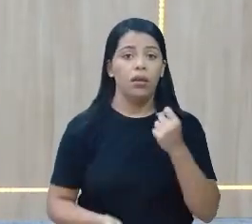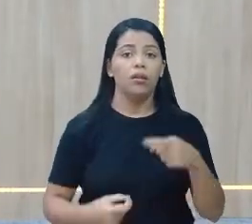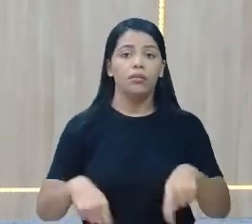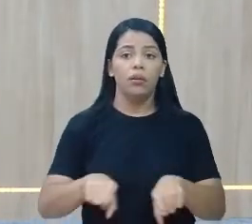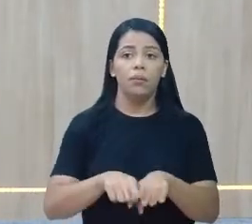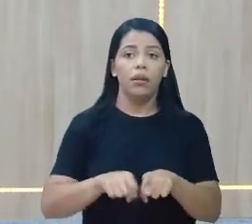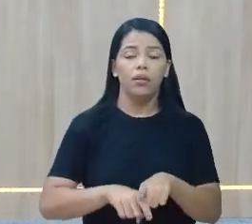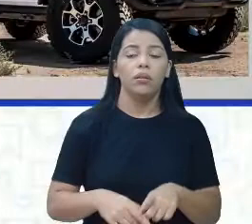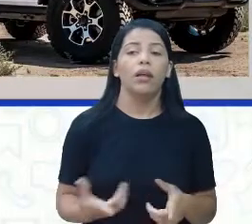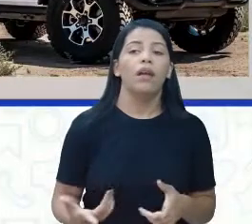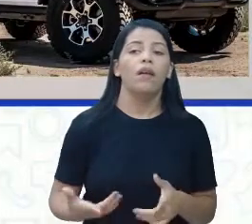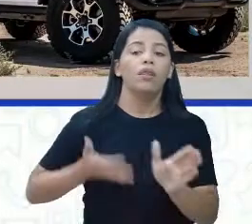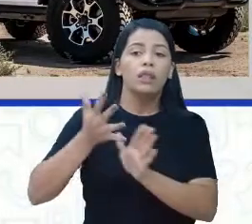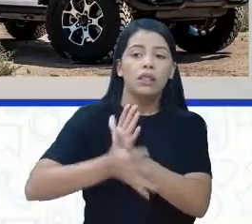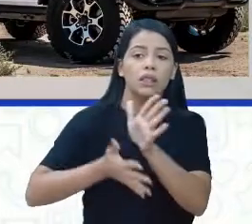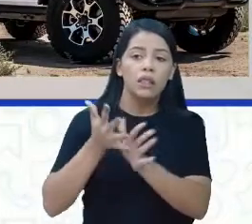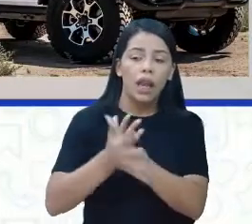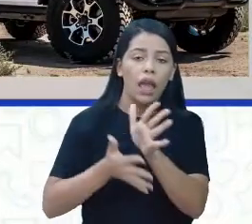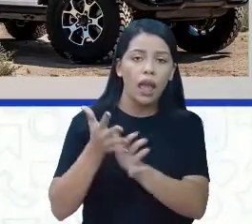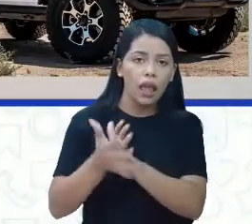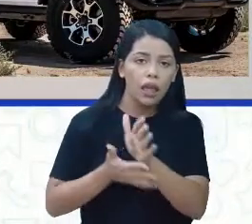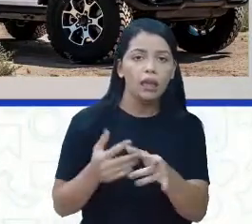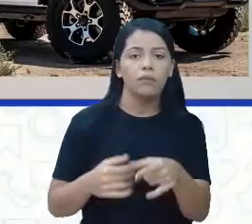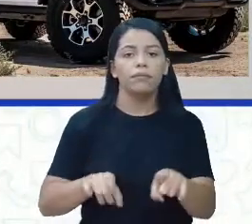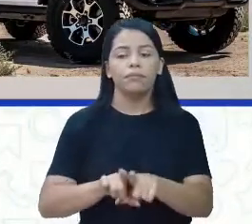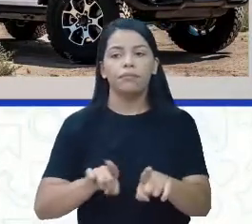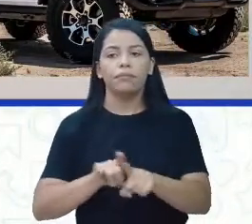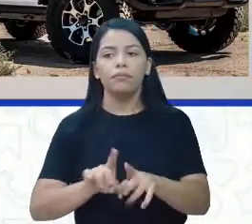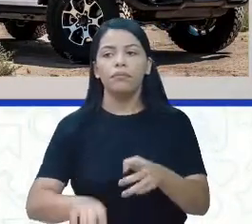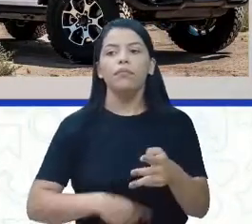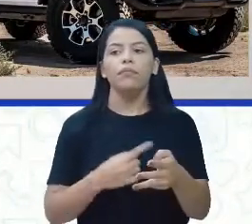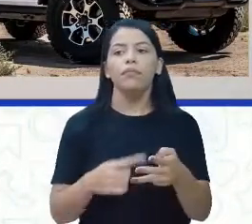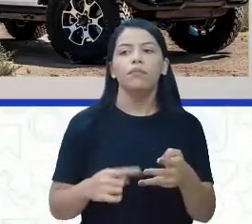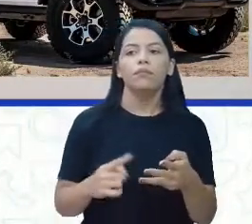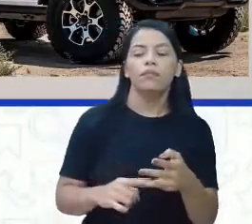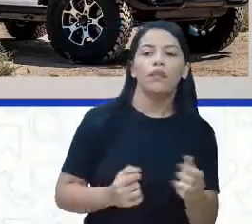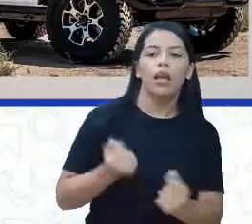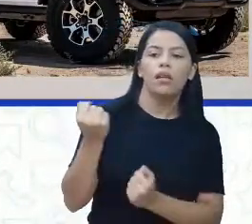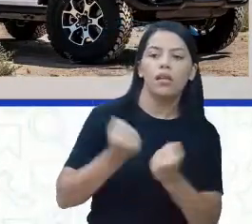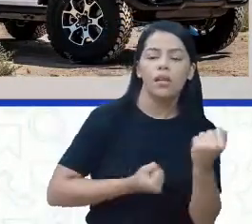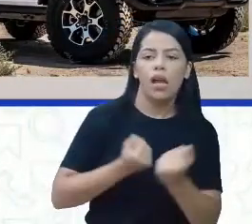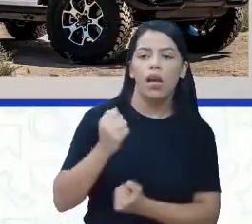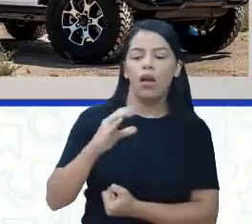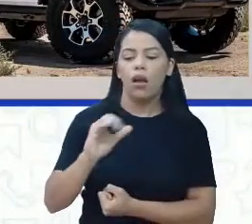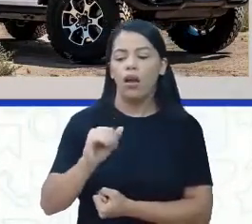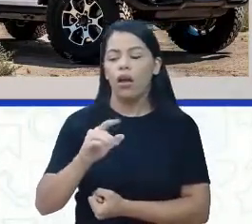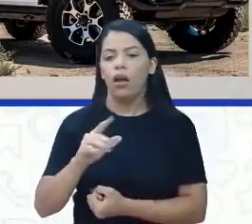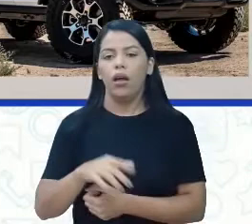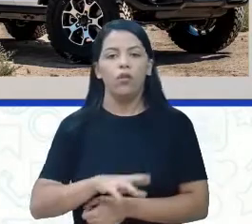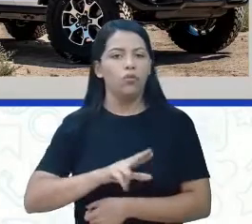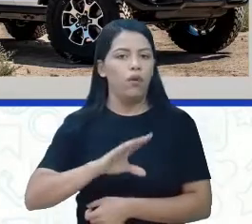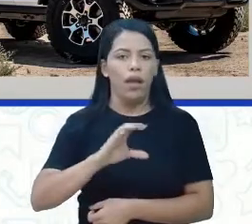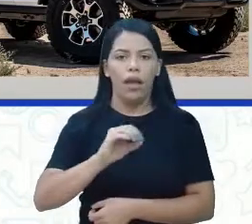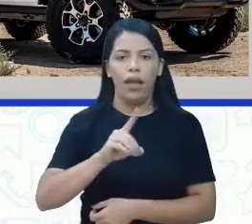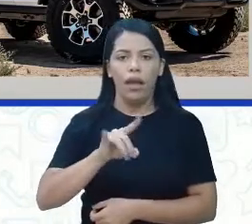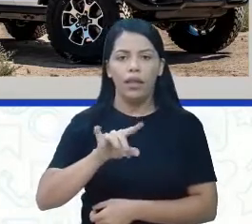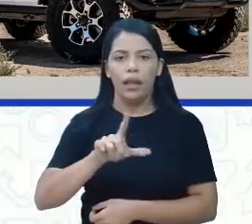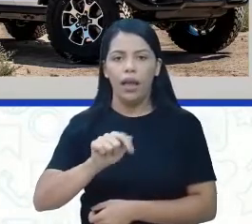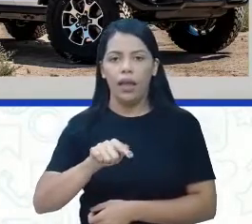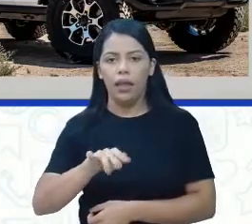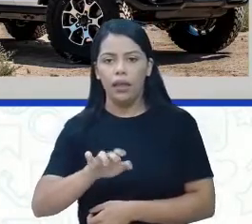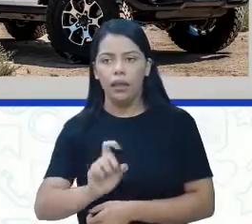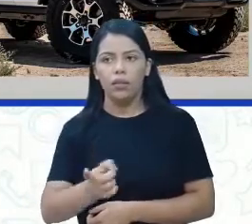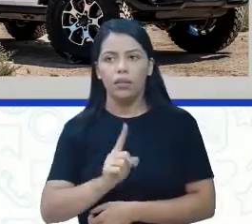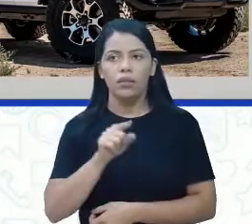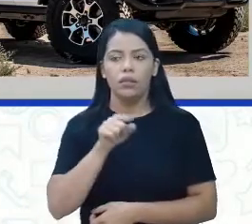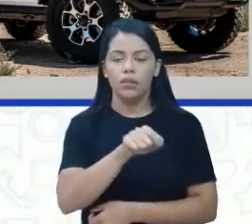carro bem... É Cadillac, né, professor? Aquele carrinhozinho ali, ó, preto. Nada, professor. É Cadillac, não? Não. Já estou me equivocando, né? Não,